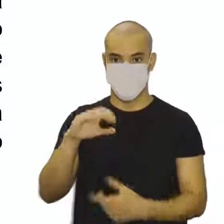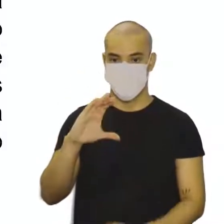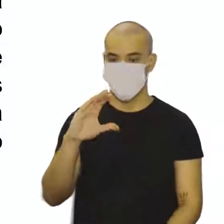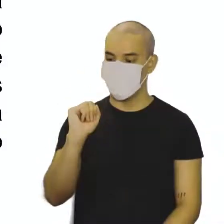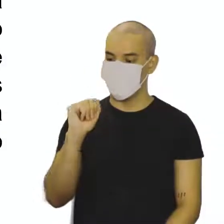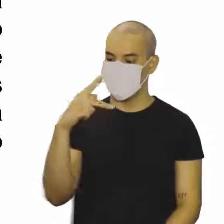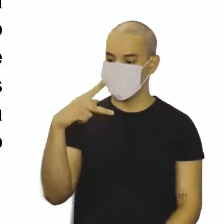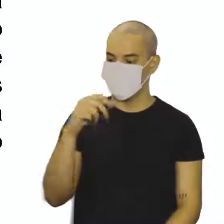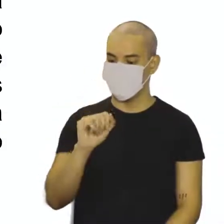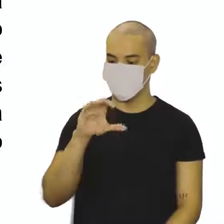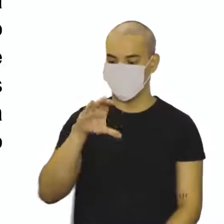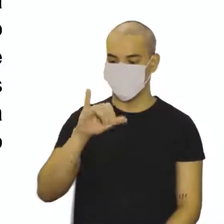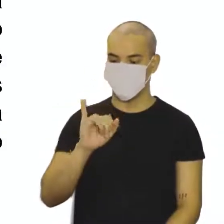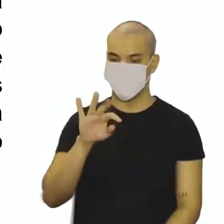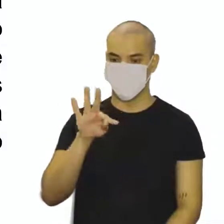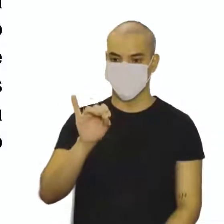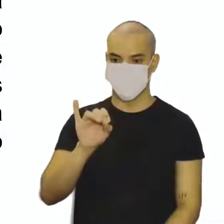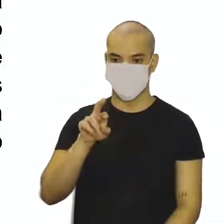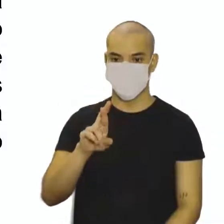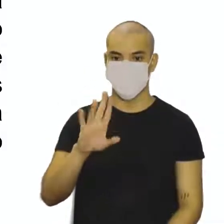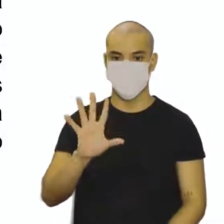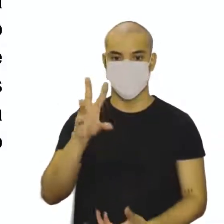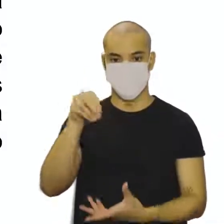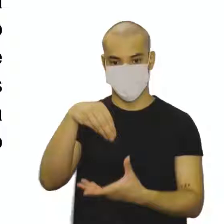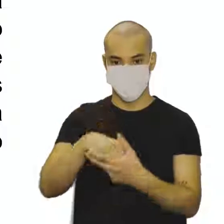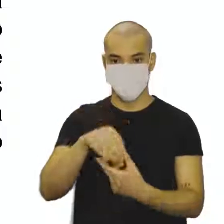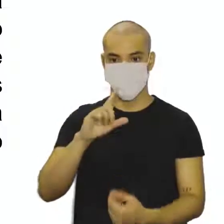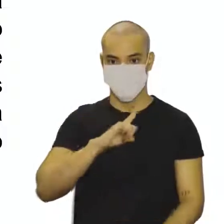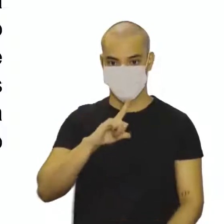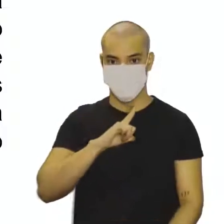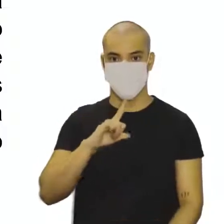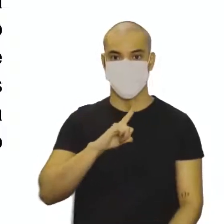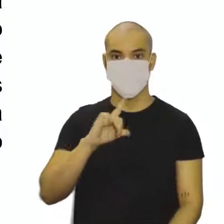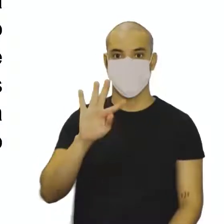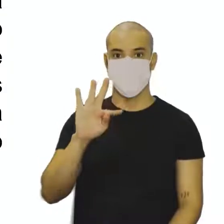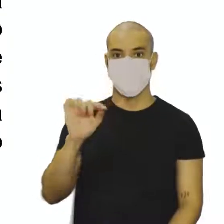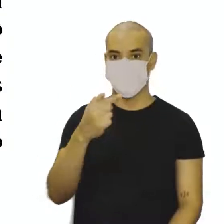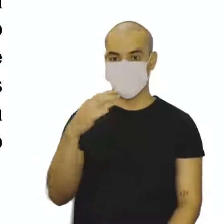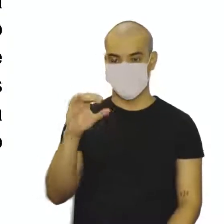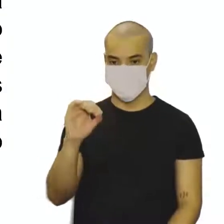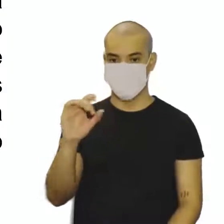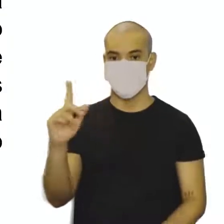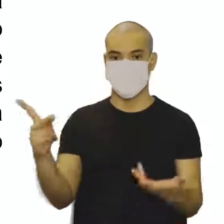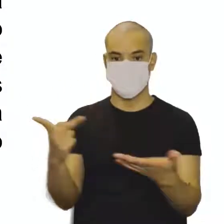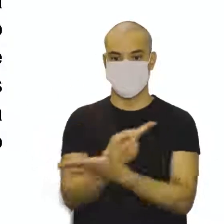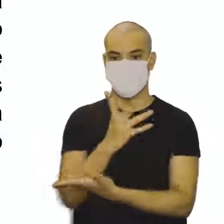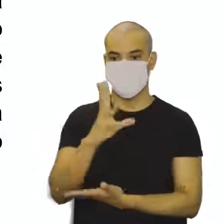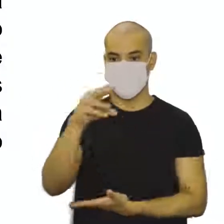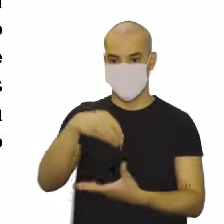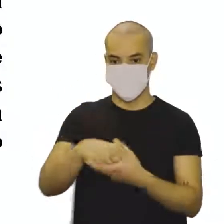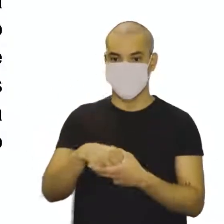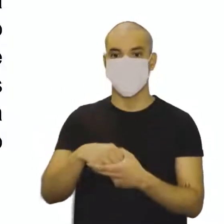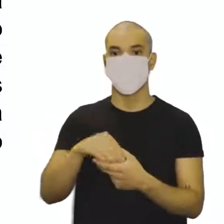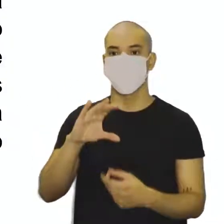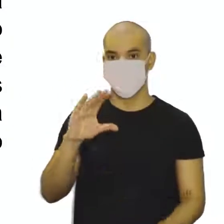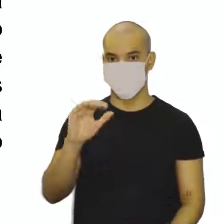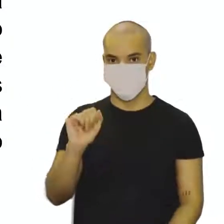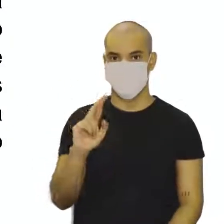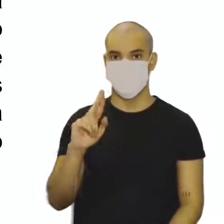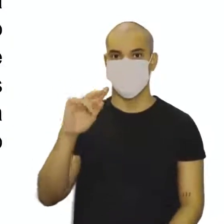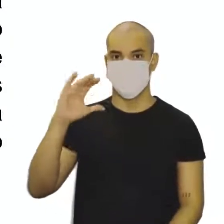quando ele é submetido a uma tensão, ele armazena o que? Carga. O